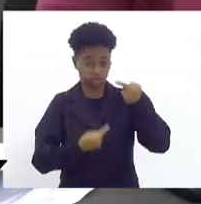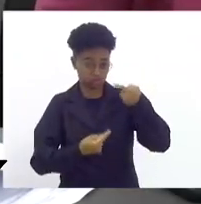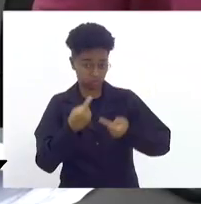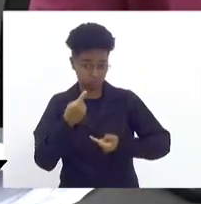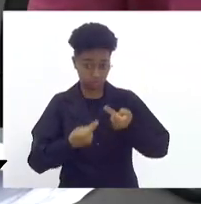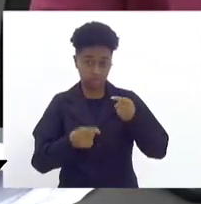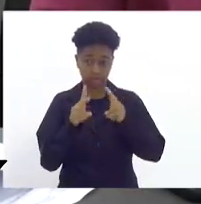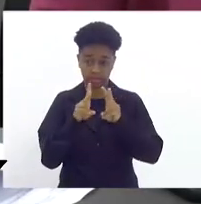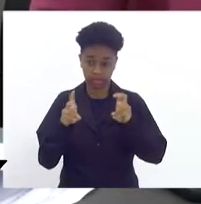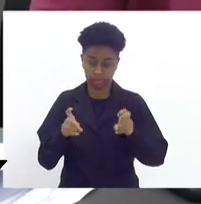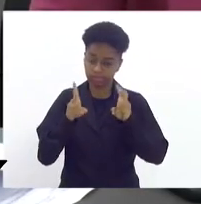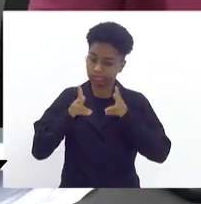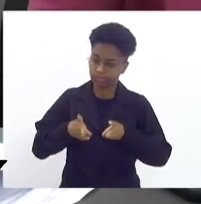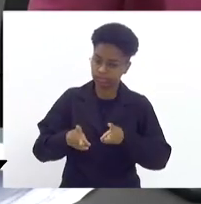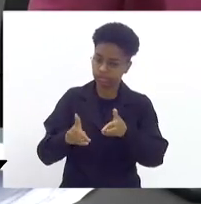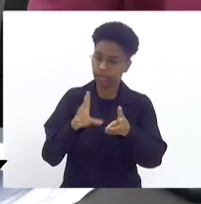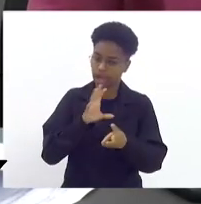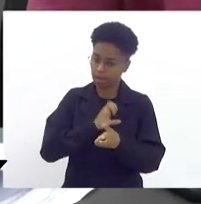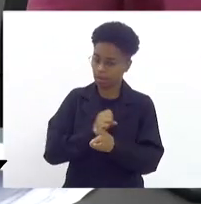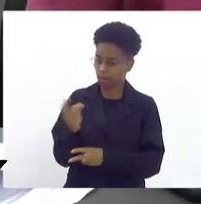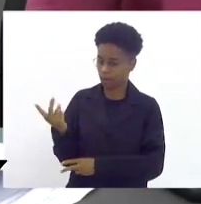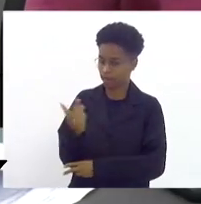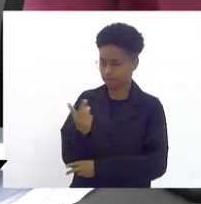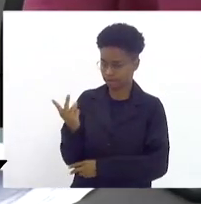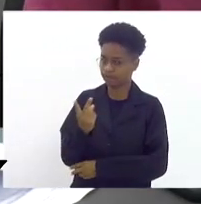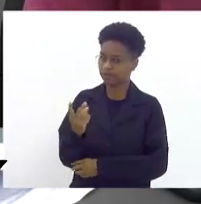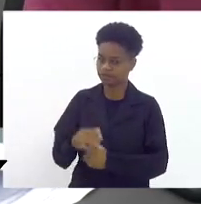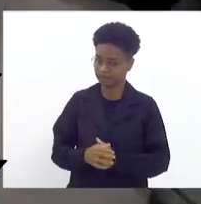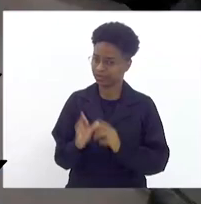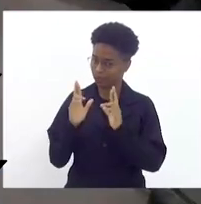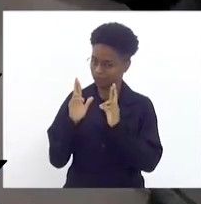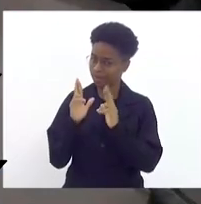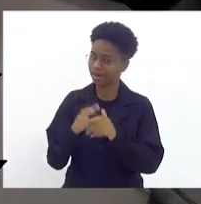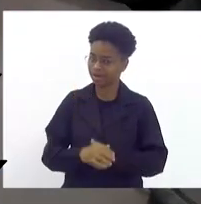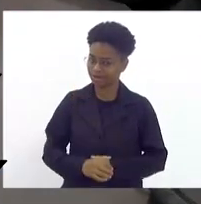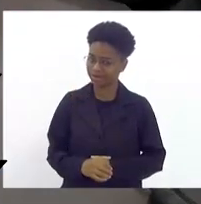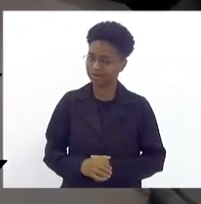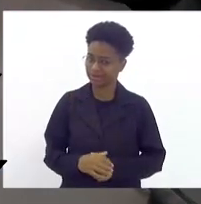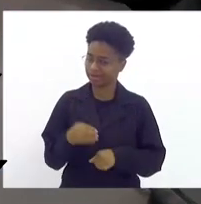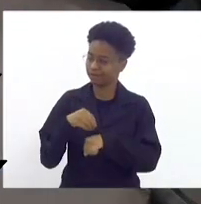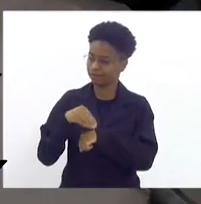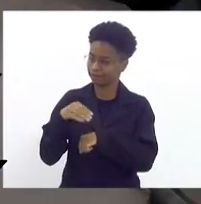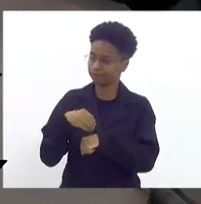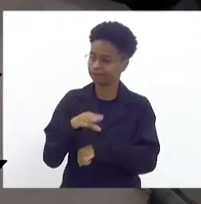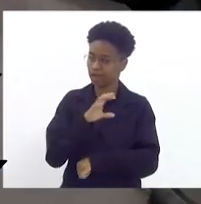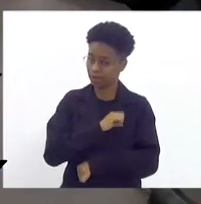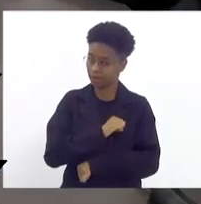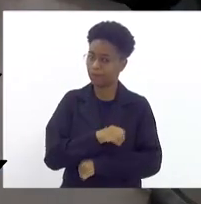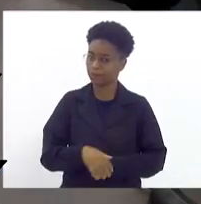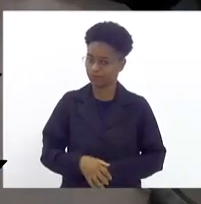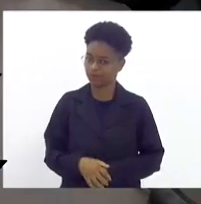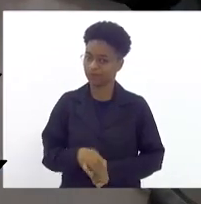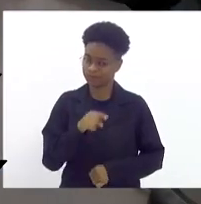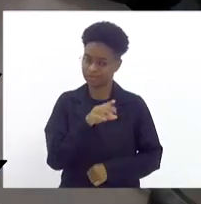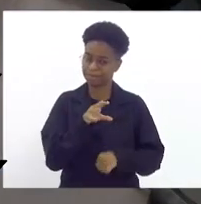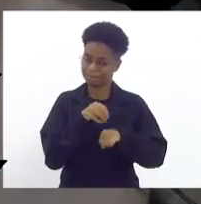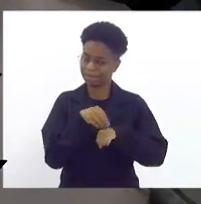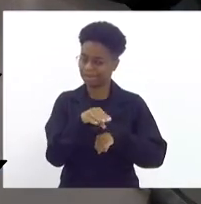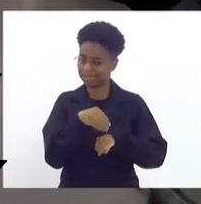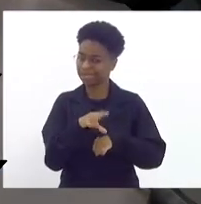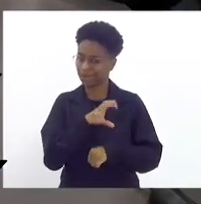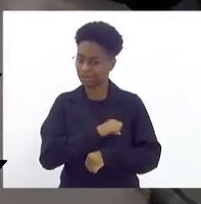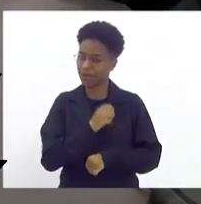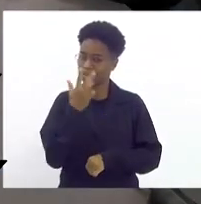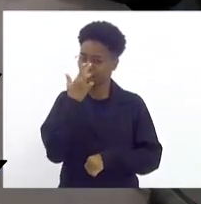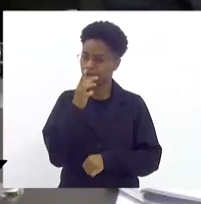constante amor que fica no ar aqui da sessão. Sempre. Vossa Excelência é o mensageiro desse amor. Vossa Excelência é o mensageiro. Vossa Excelência é o